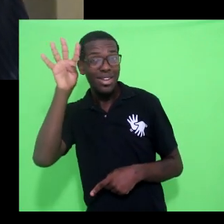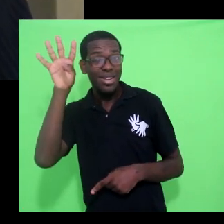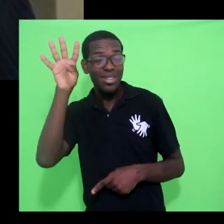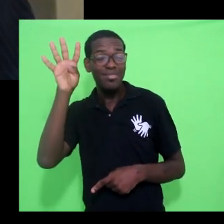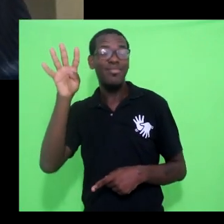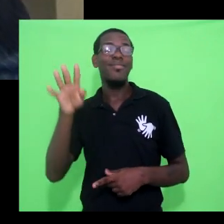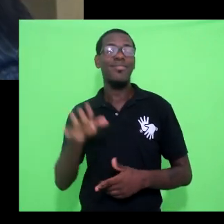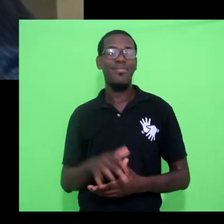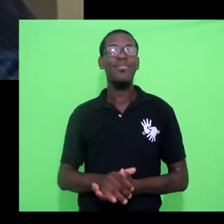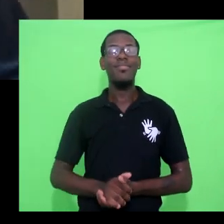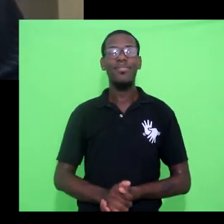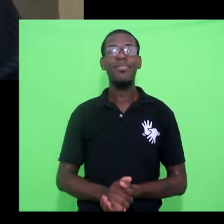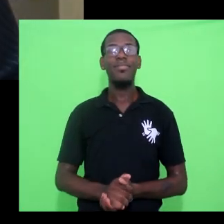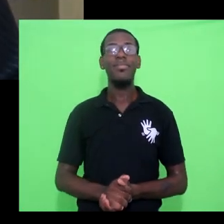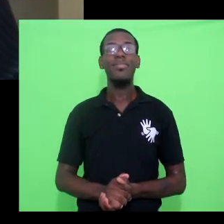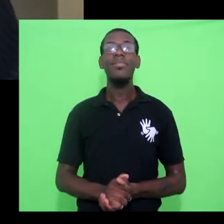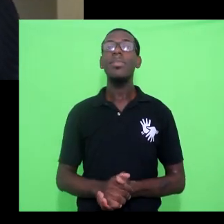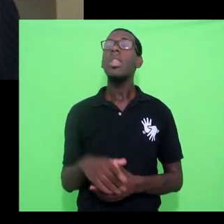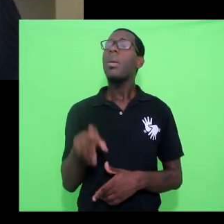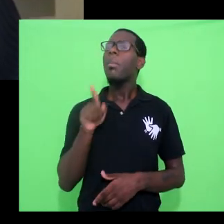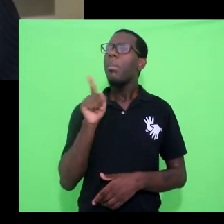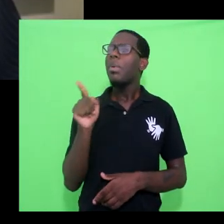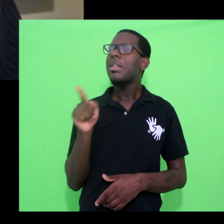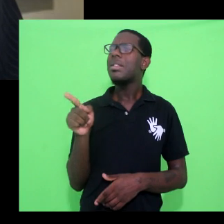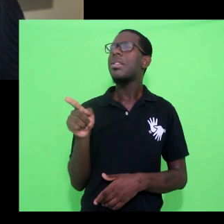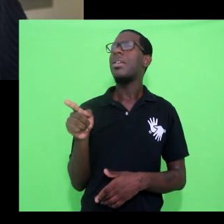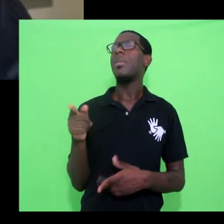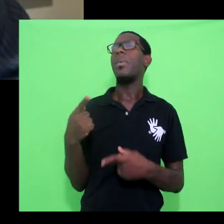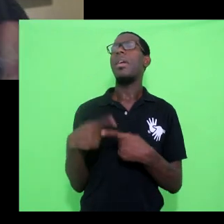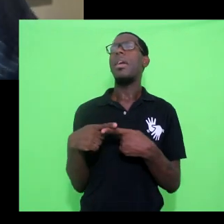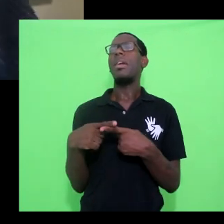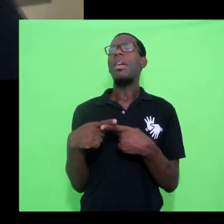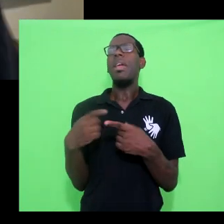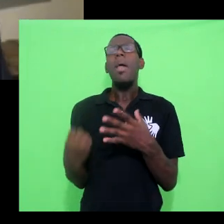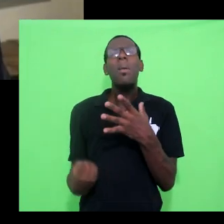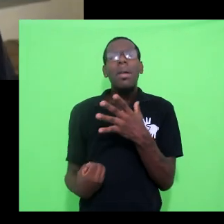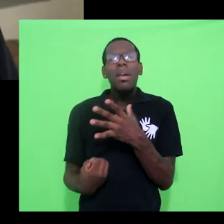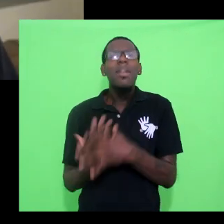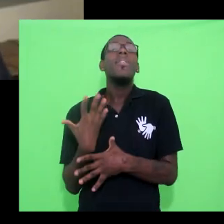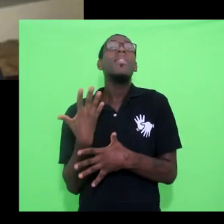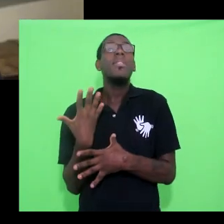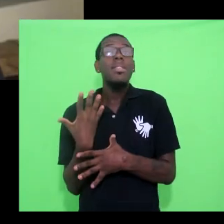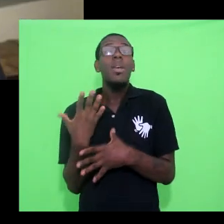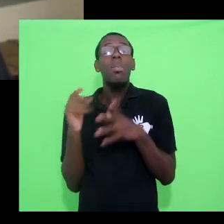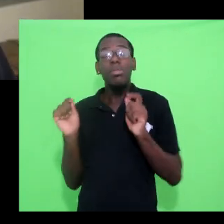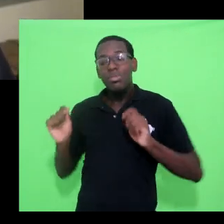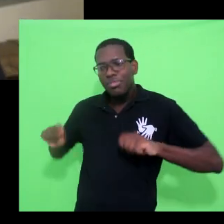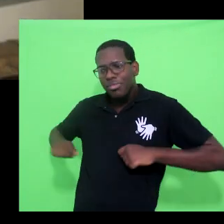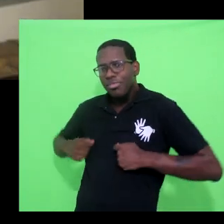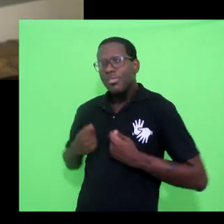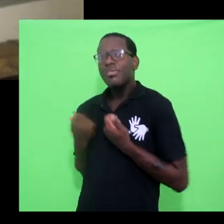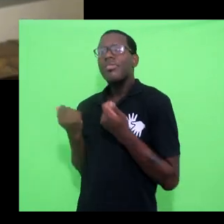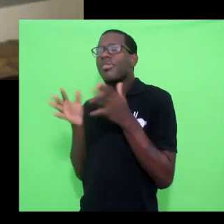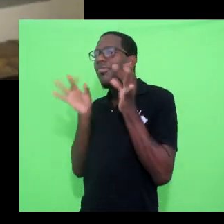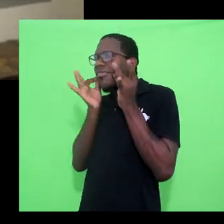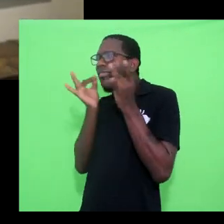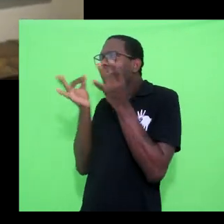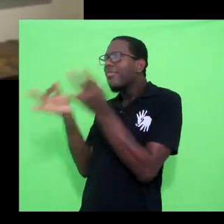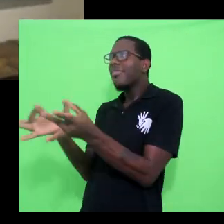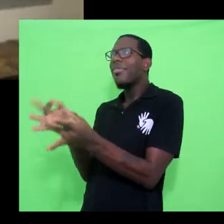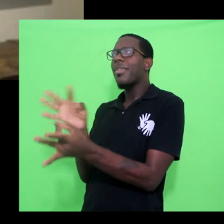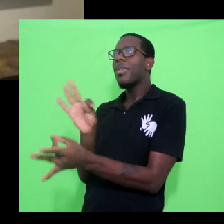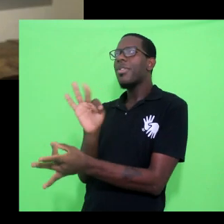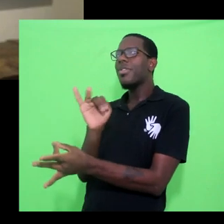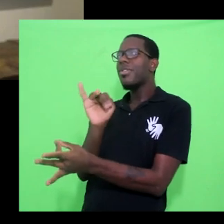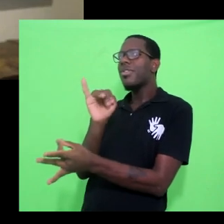E disseram que aquilo aí foi uma invenção do Ney para poder estimular, para chamar a atenção sobre o Tinguá, que era